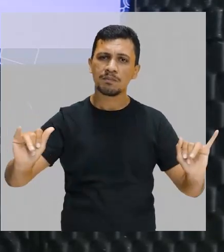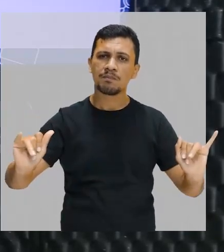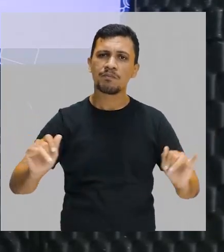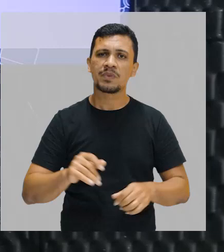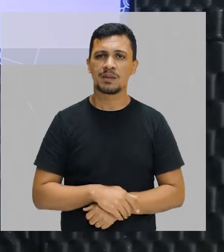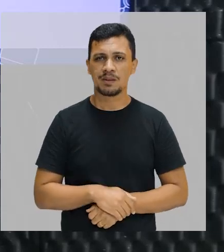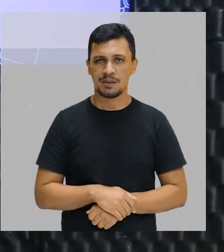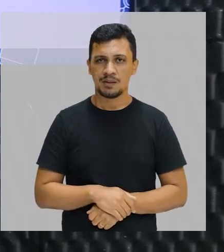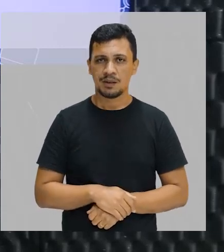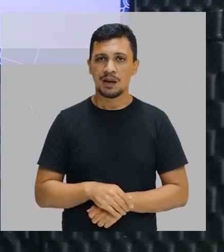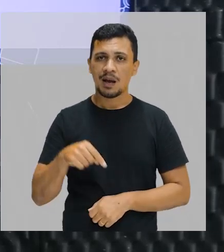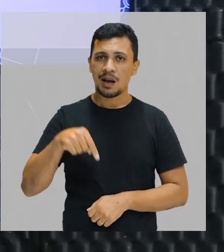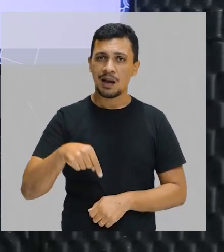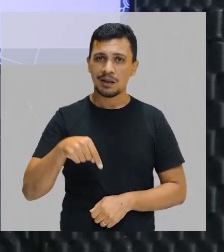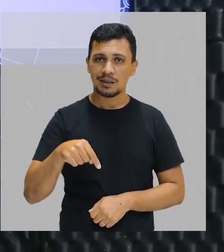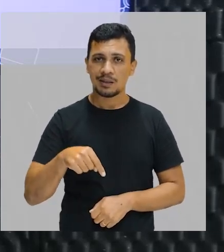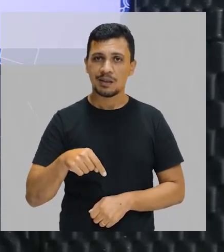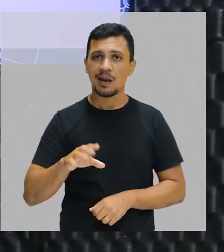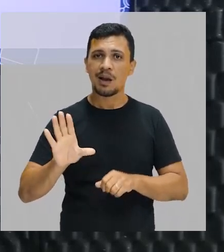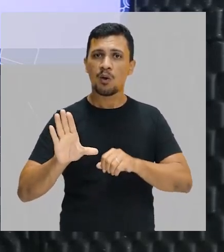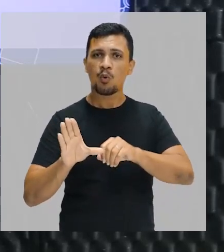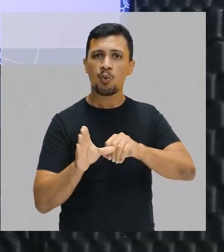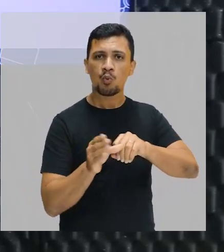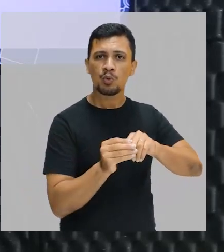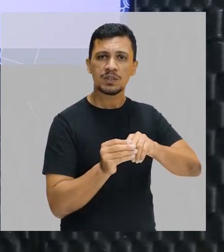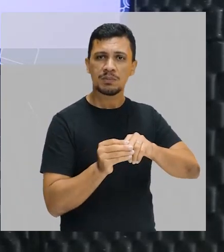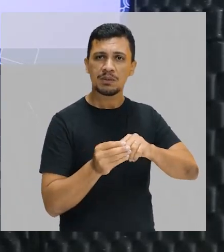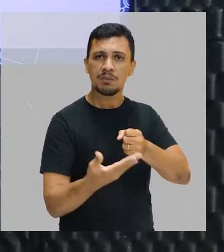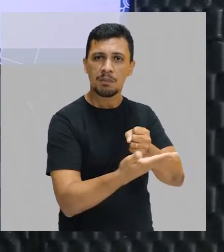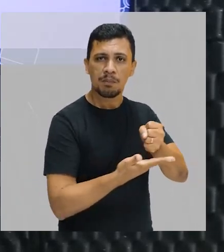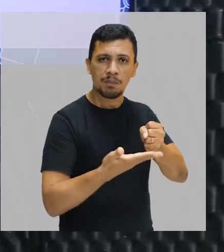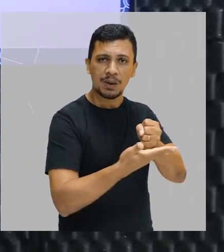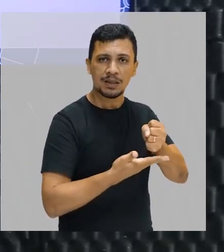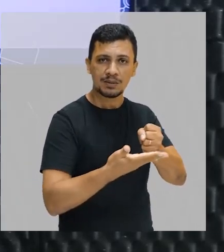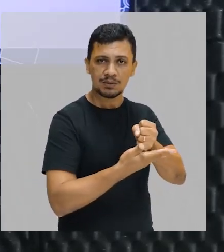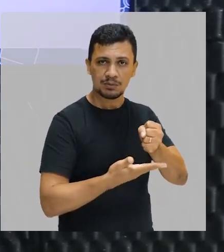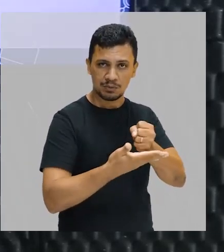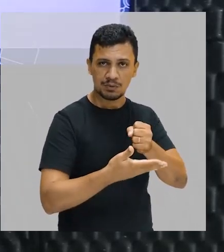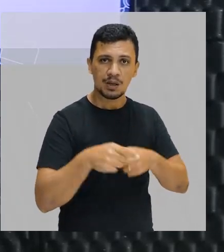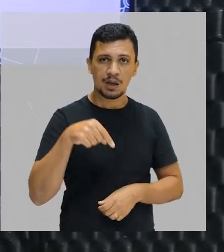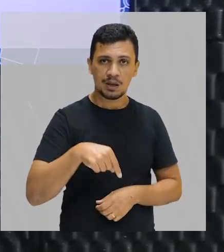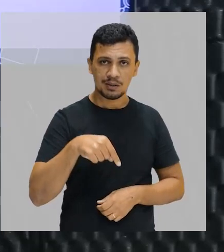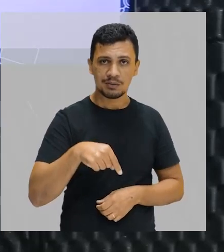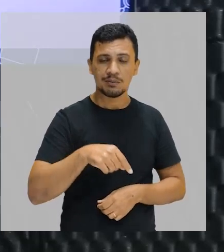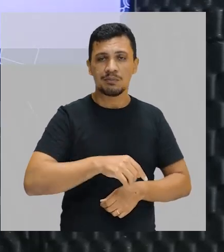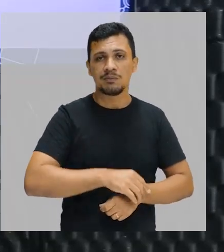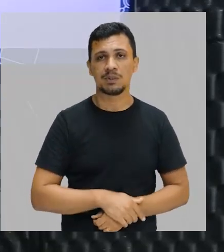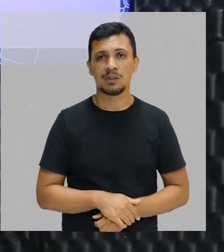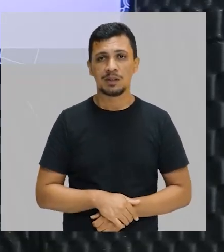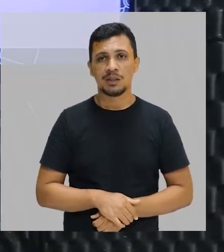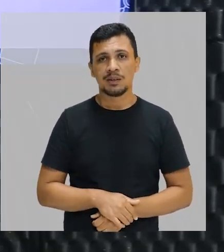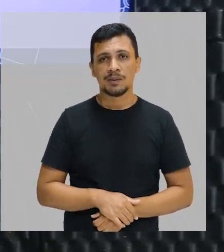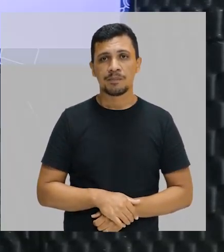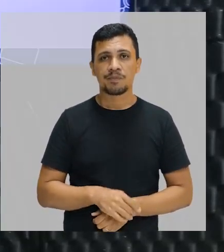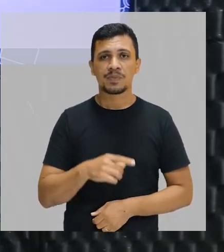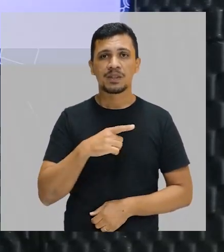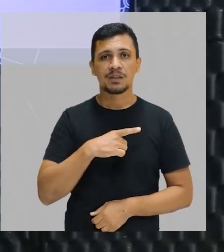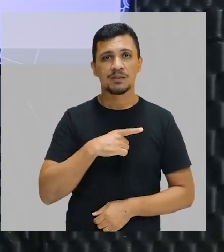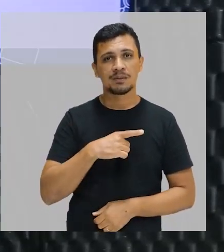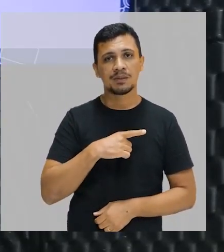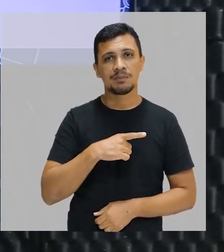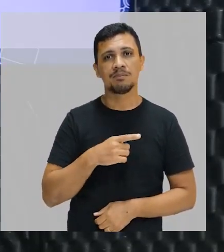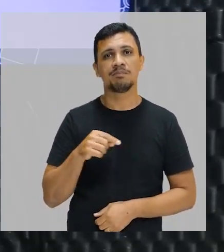os conhecimentos básicos para vocês dentro desta condição e desta,